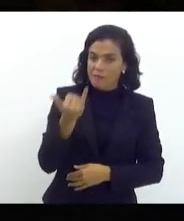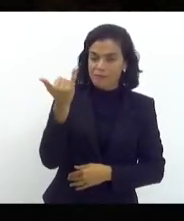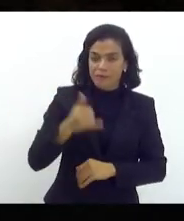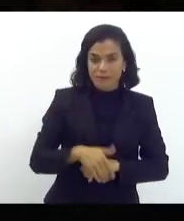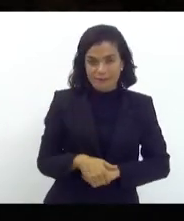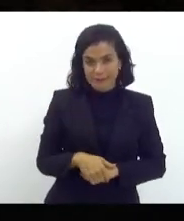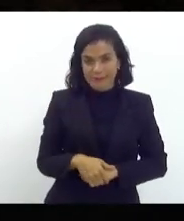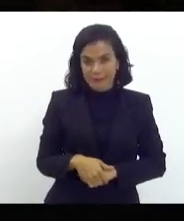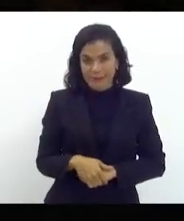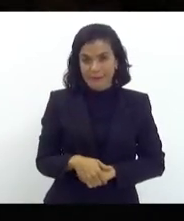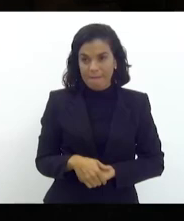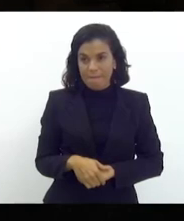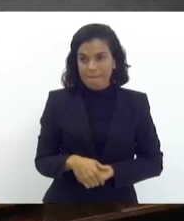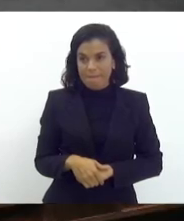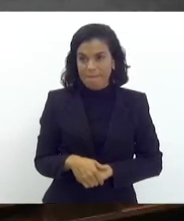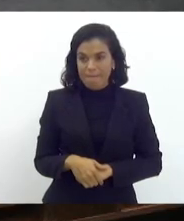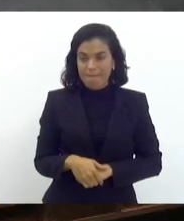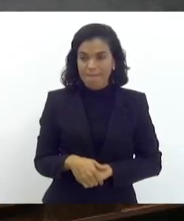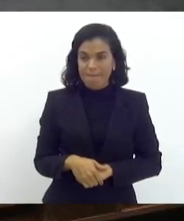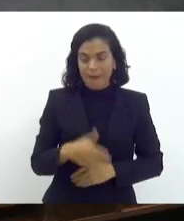Muito obrigado senhor